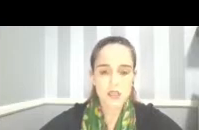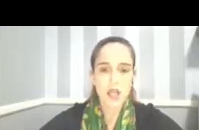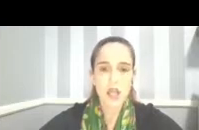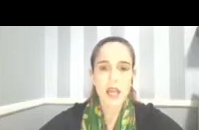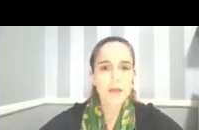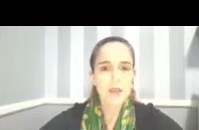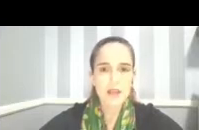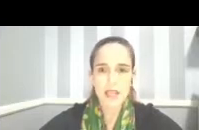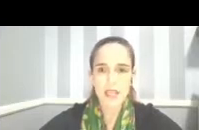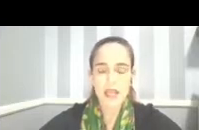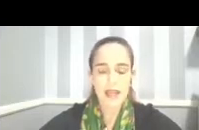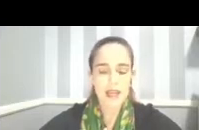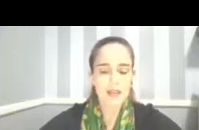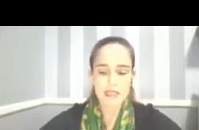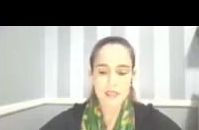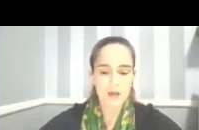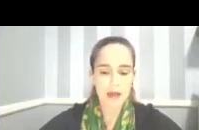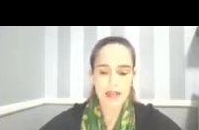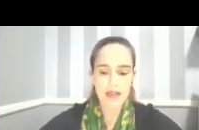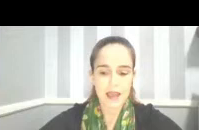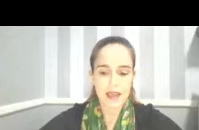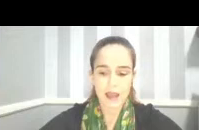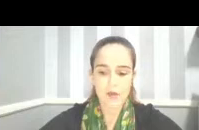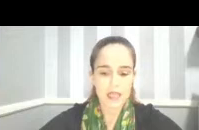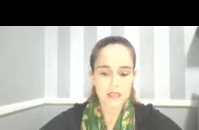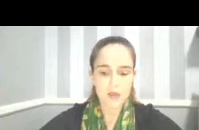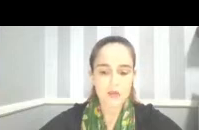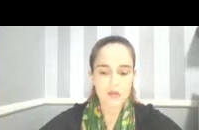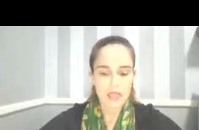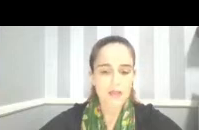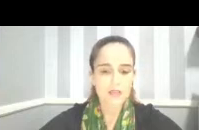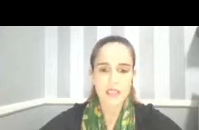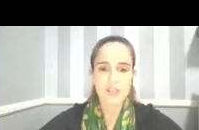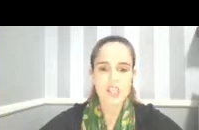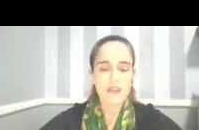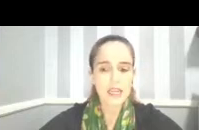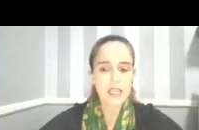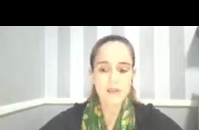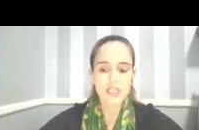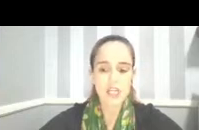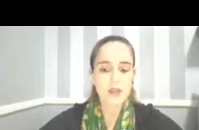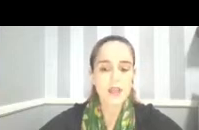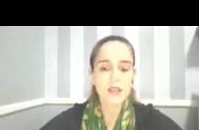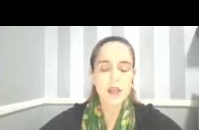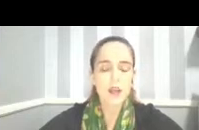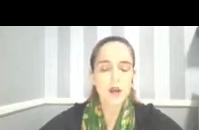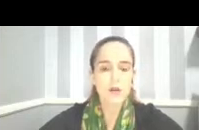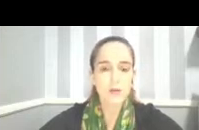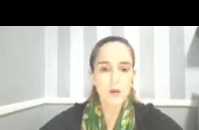grande, lembra que eu falei que aquela avaliação primária acontece em todos os casos? Então, eu já avaliei, eu já